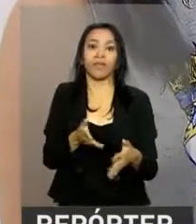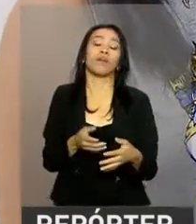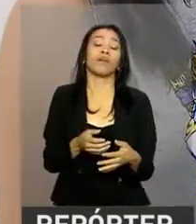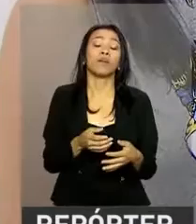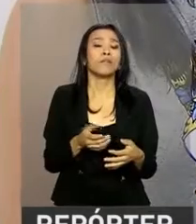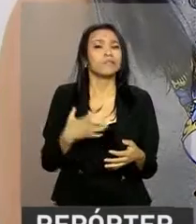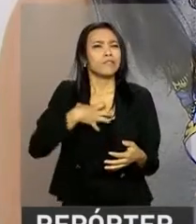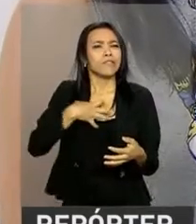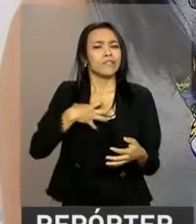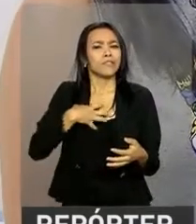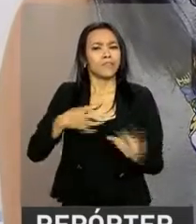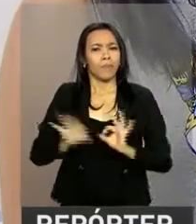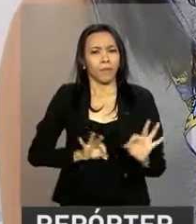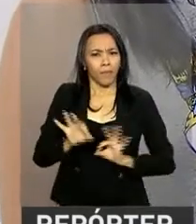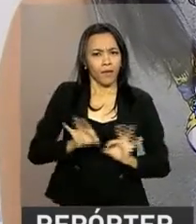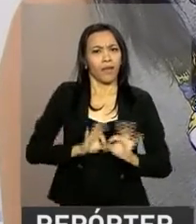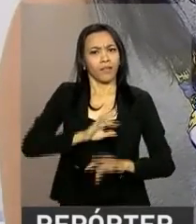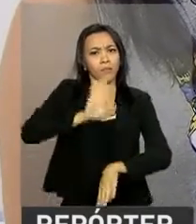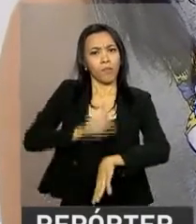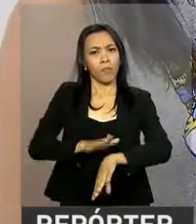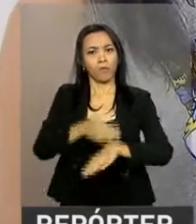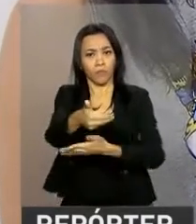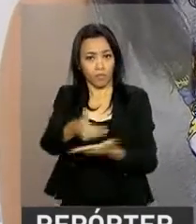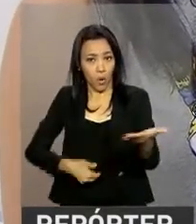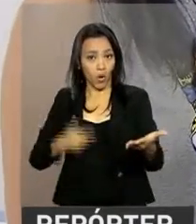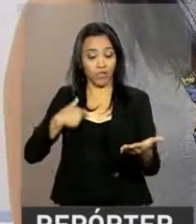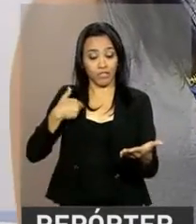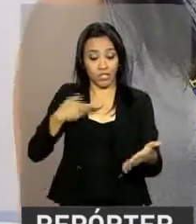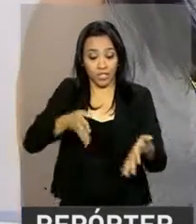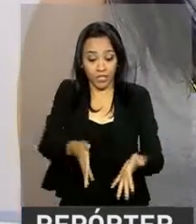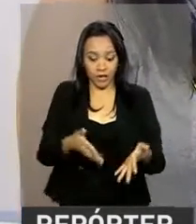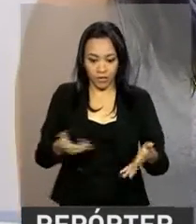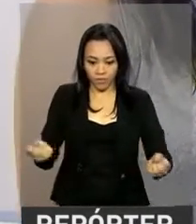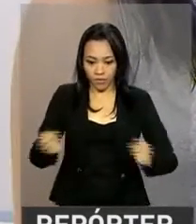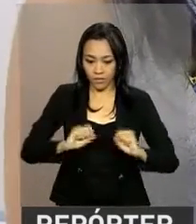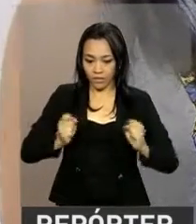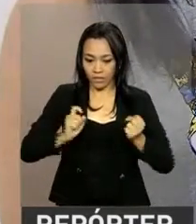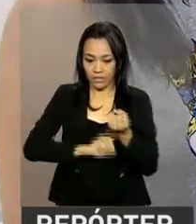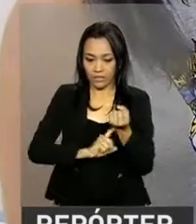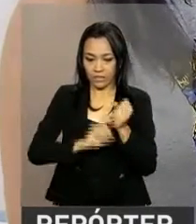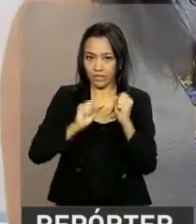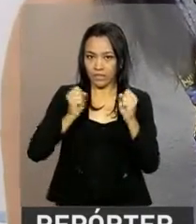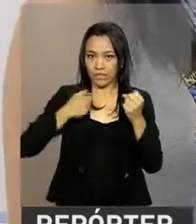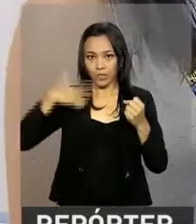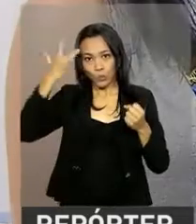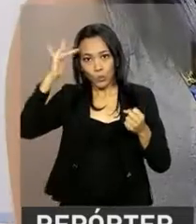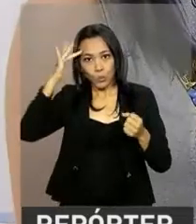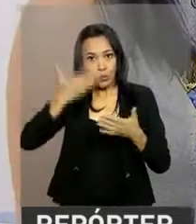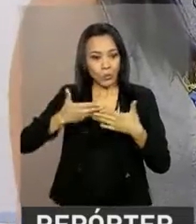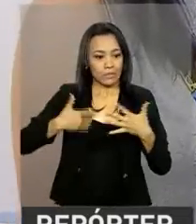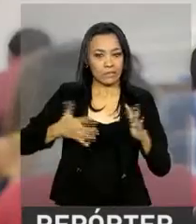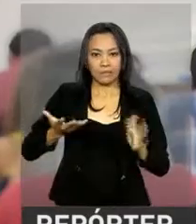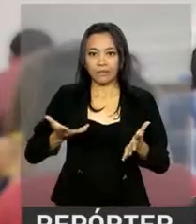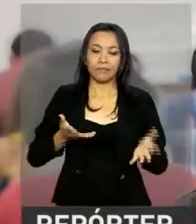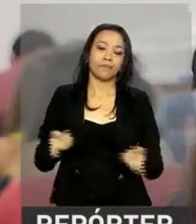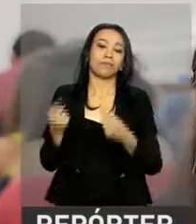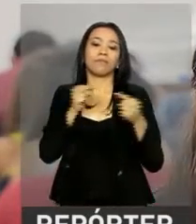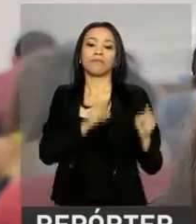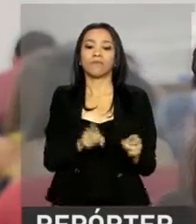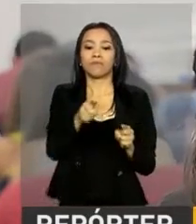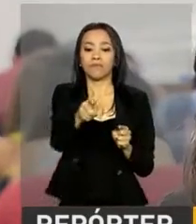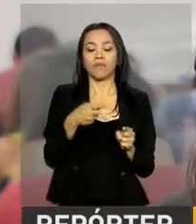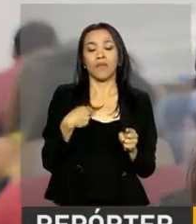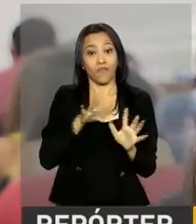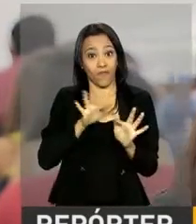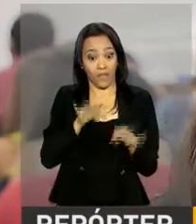se sentir mais preparado na hora da prova pra você não chegar e ter aquele nervosismo de chegar um texto dado alguma coisa na reta final a